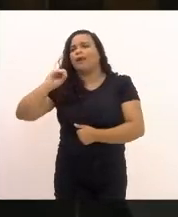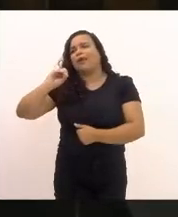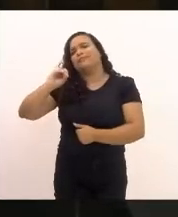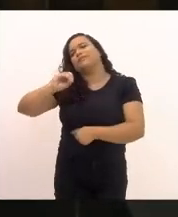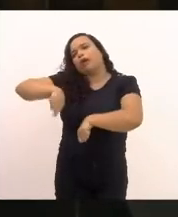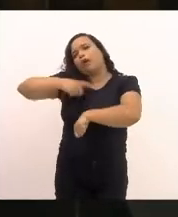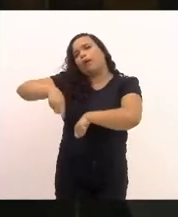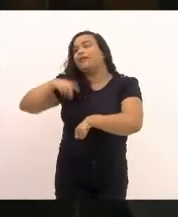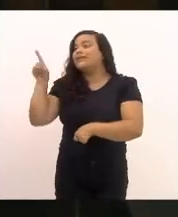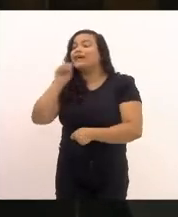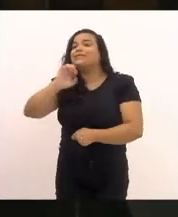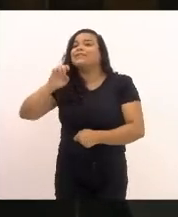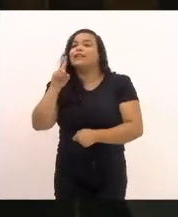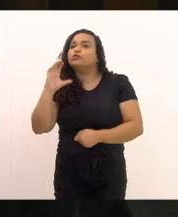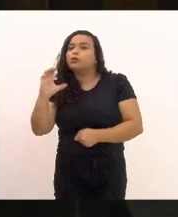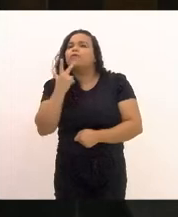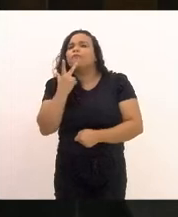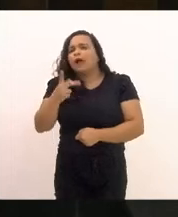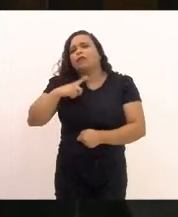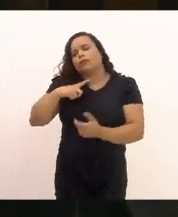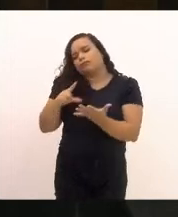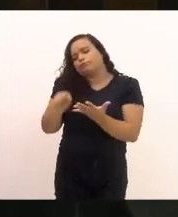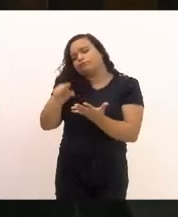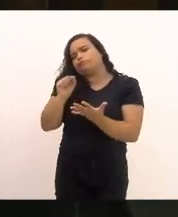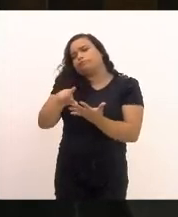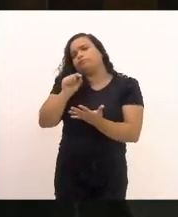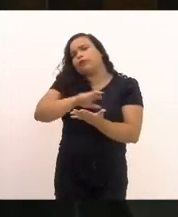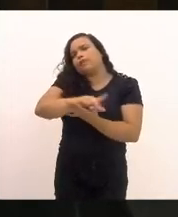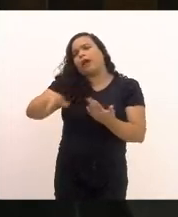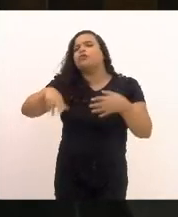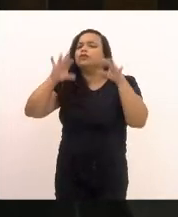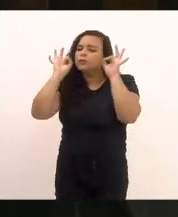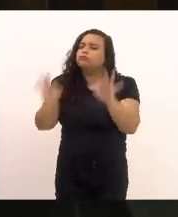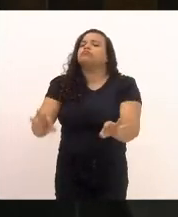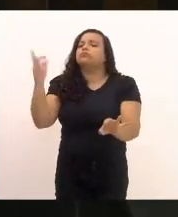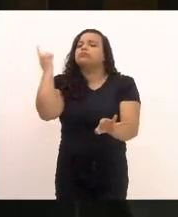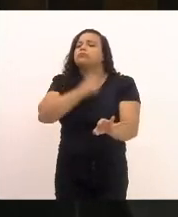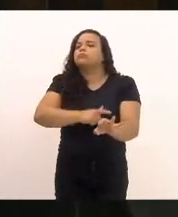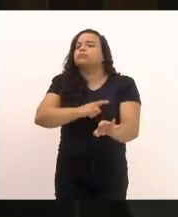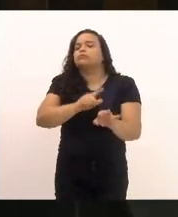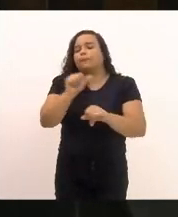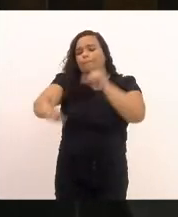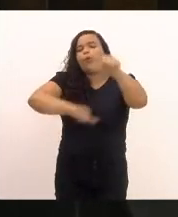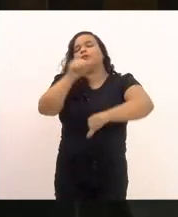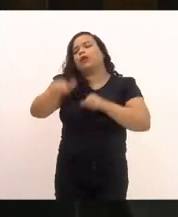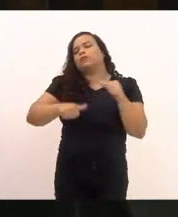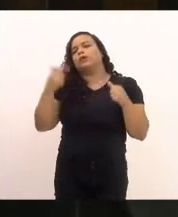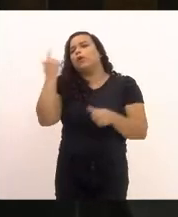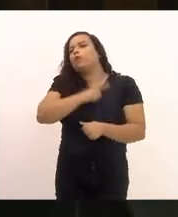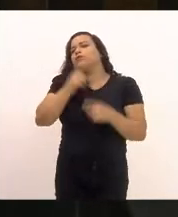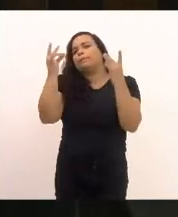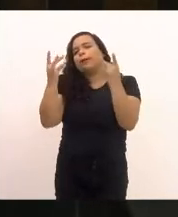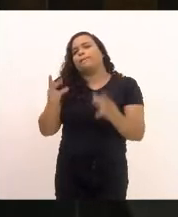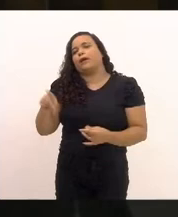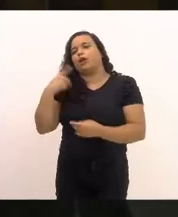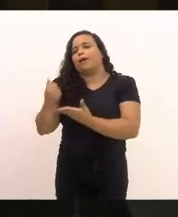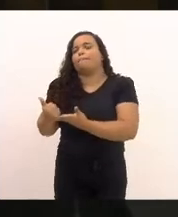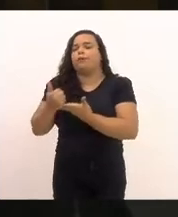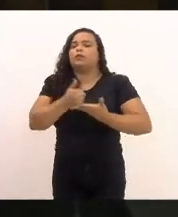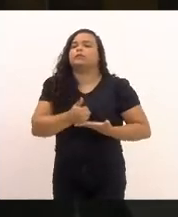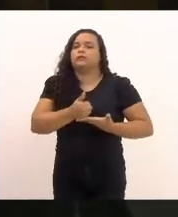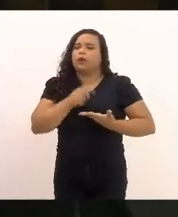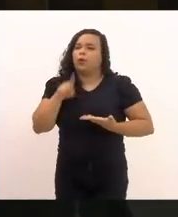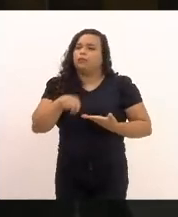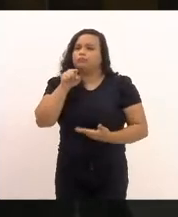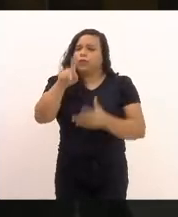ela apresentou, quais são as alternativas concretas para a gente efetivar essa migração. Portanto, a nossa posição na discussão é como